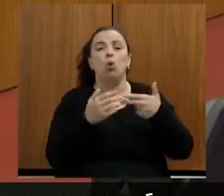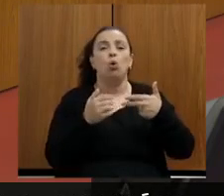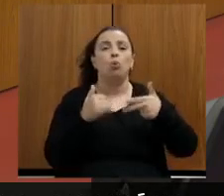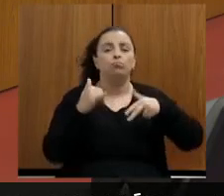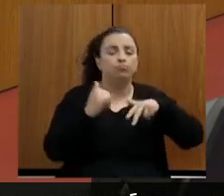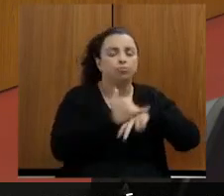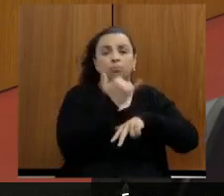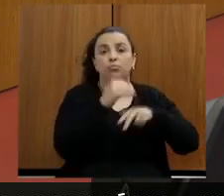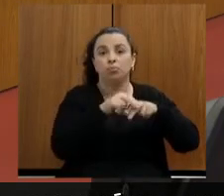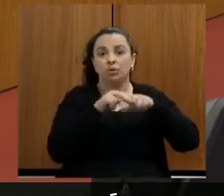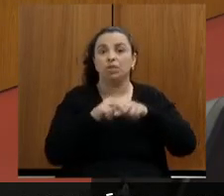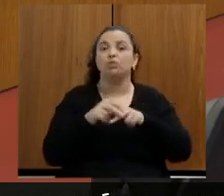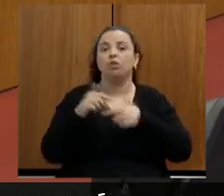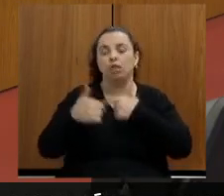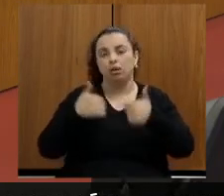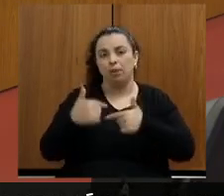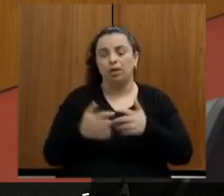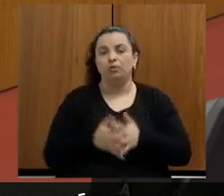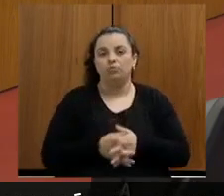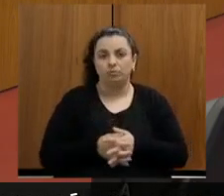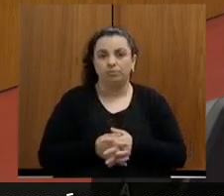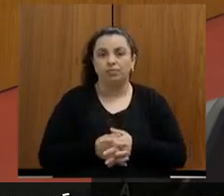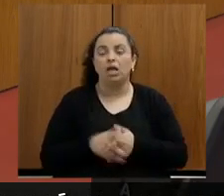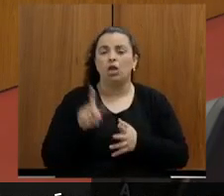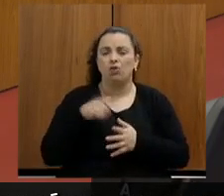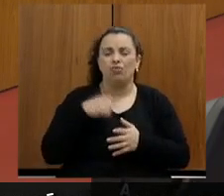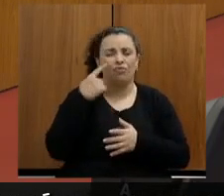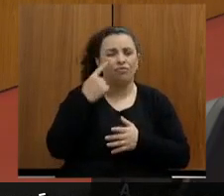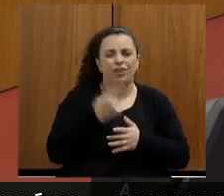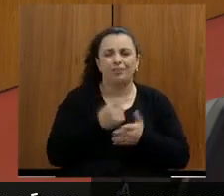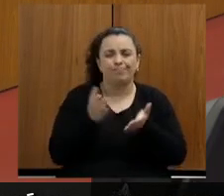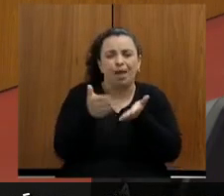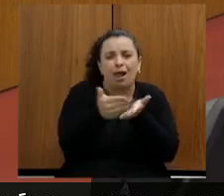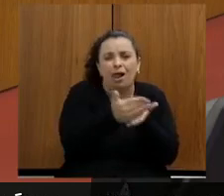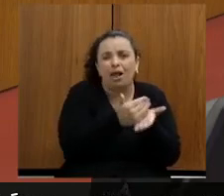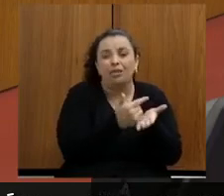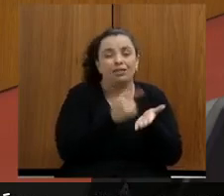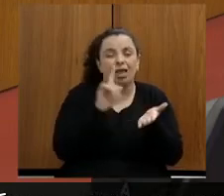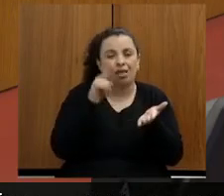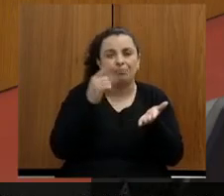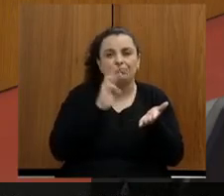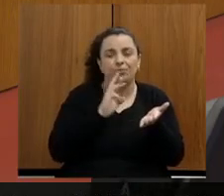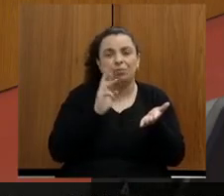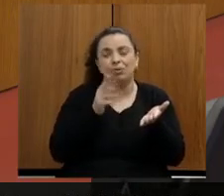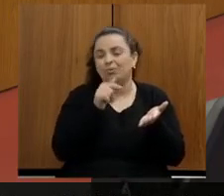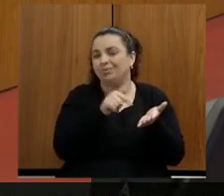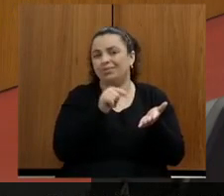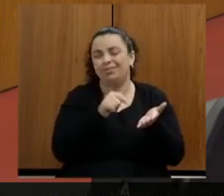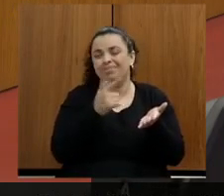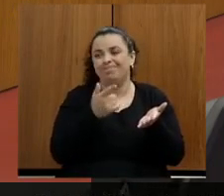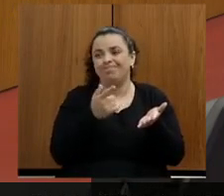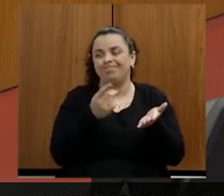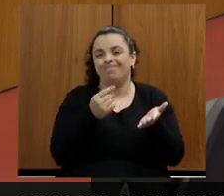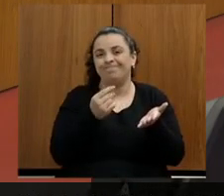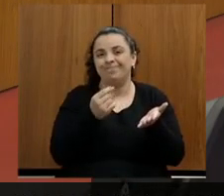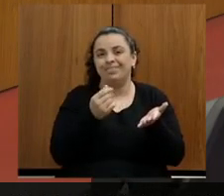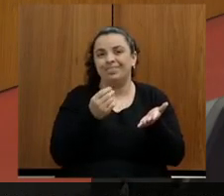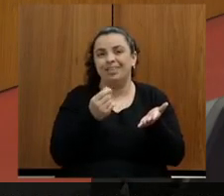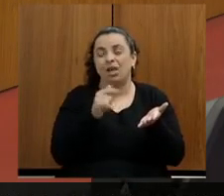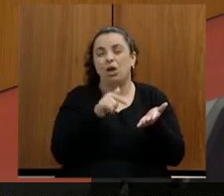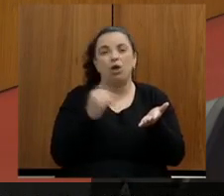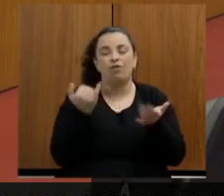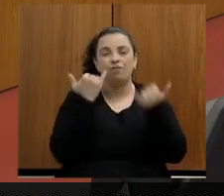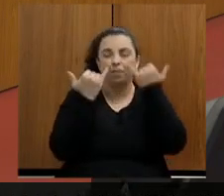em razão da atividade eu vou buscar meus dados aqui assim depois eu vou isso aqui é O que